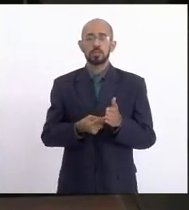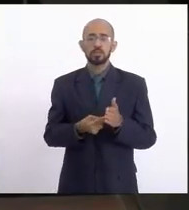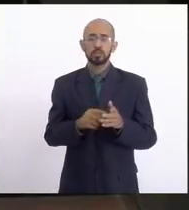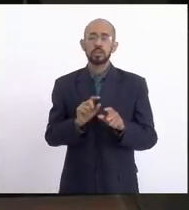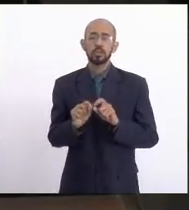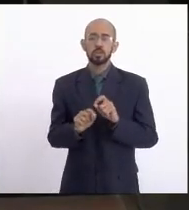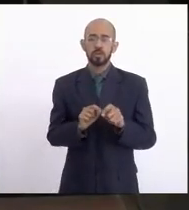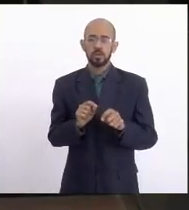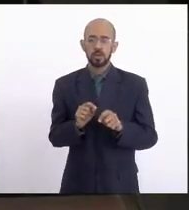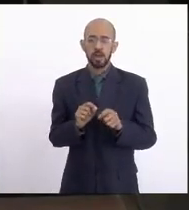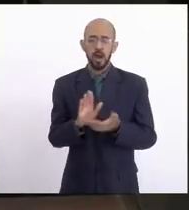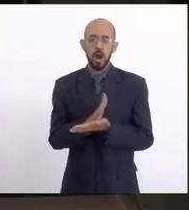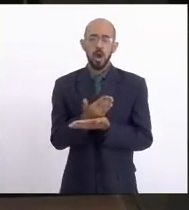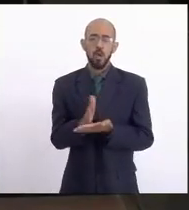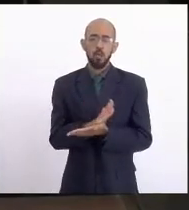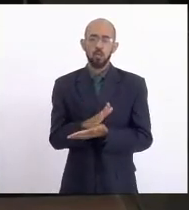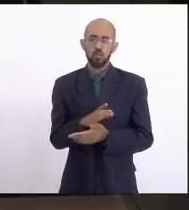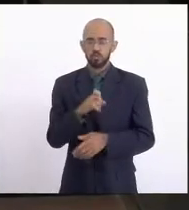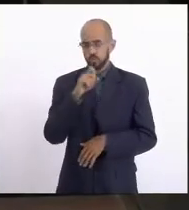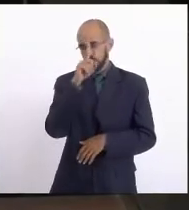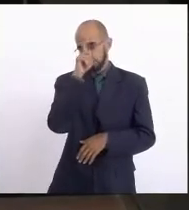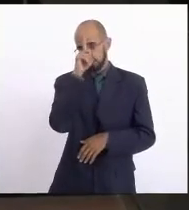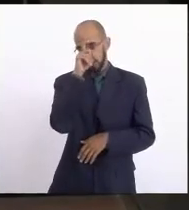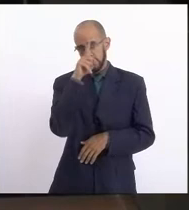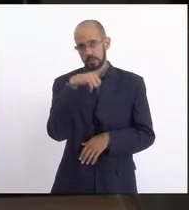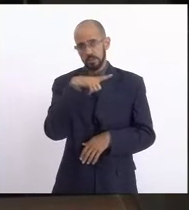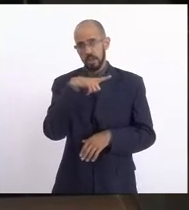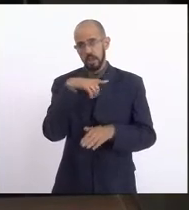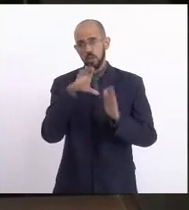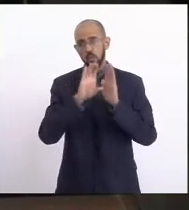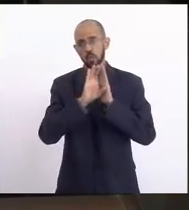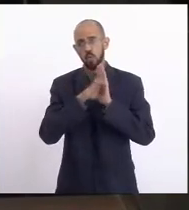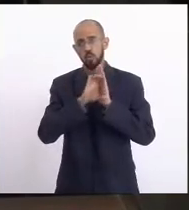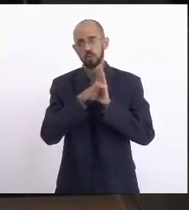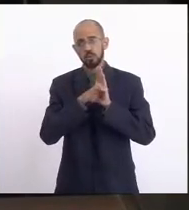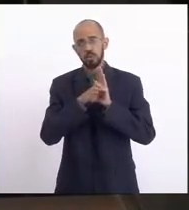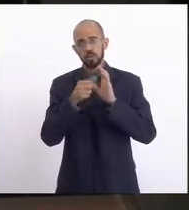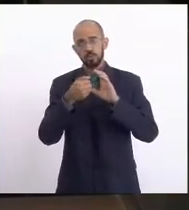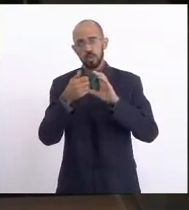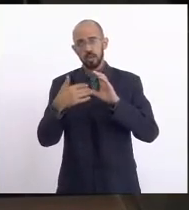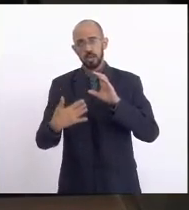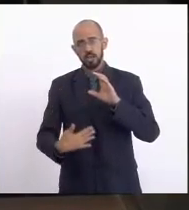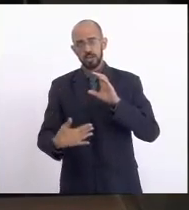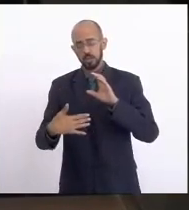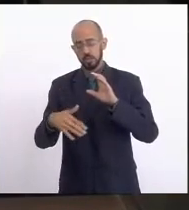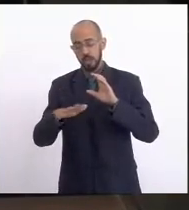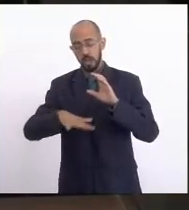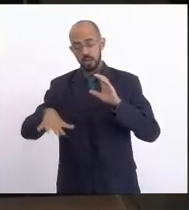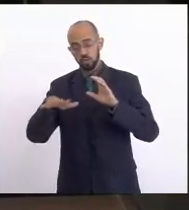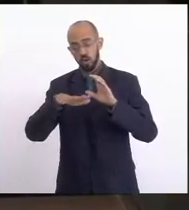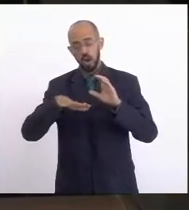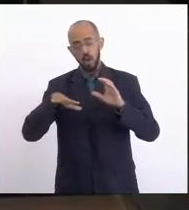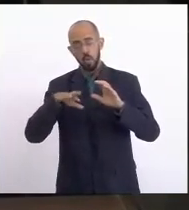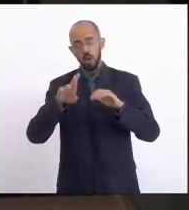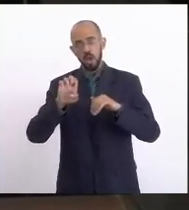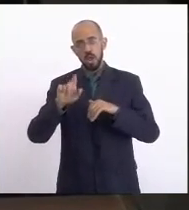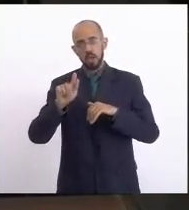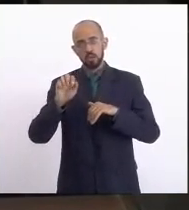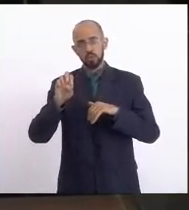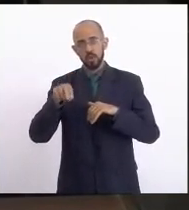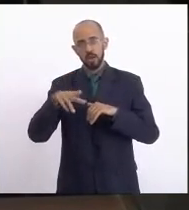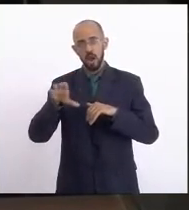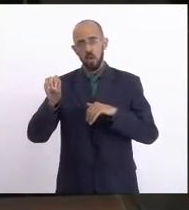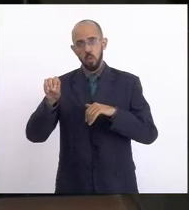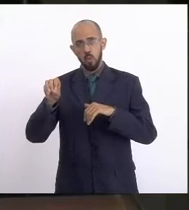mas tem hospitais que têm um conceito, têm um caráter regional. É o caso do Adão Pereira